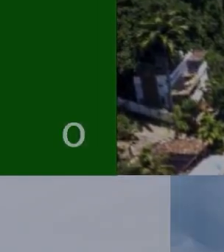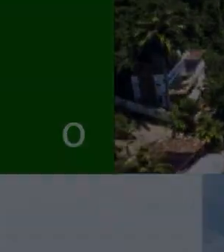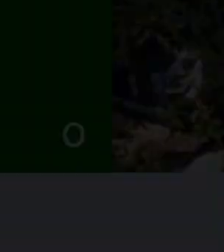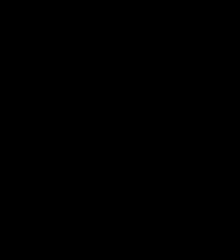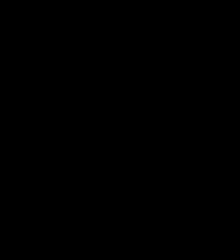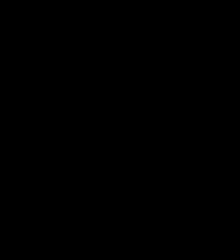n